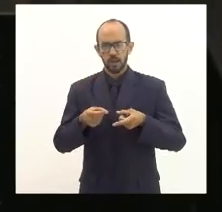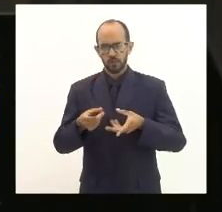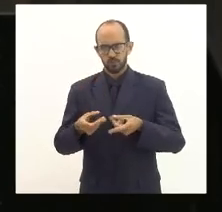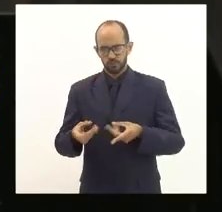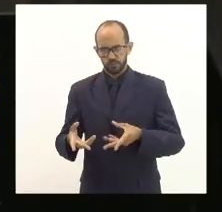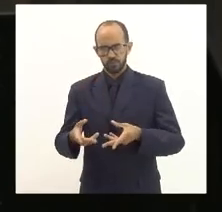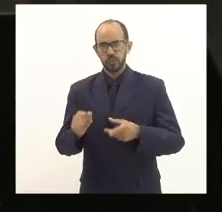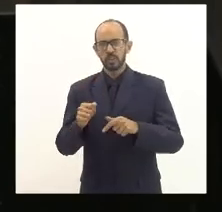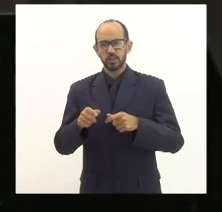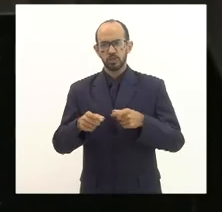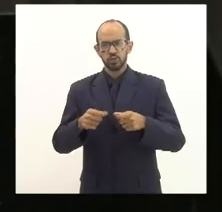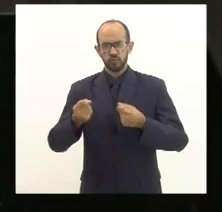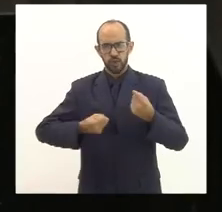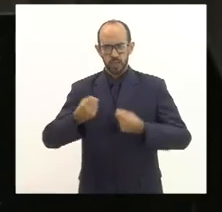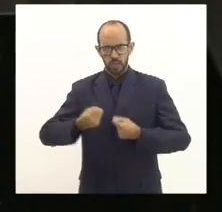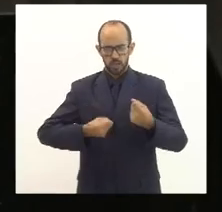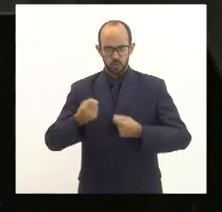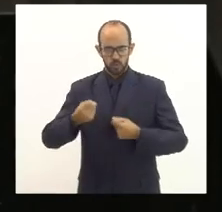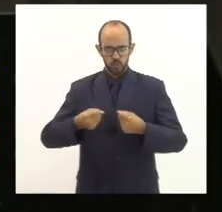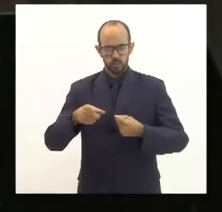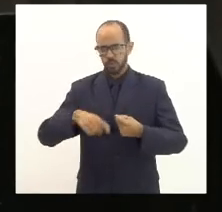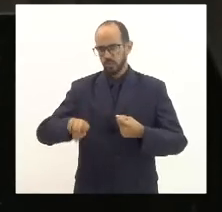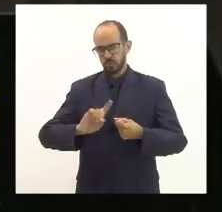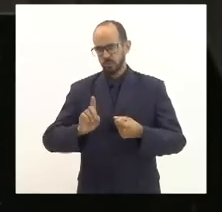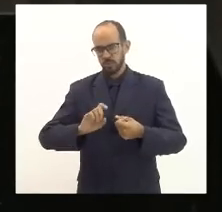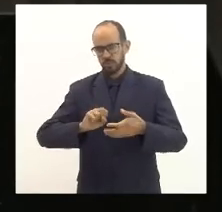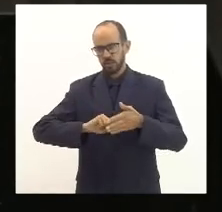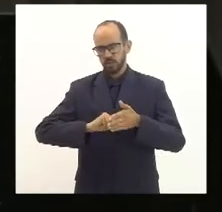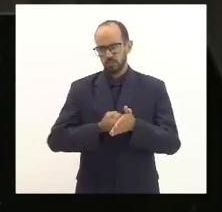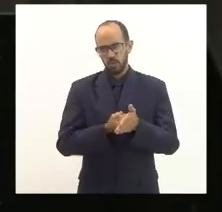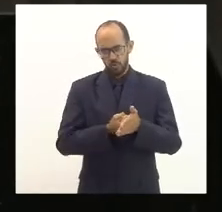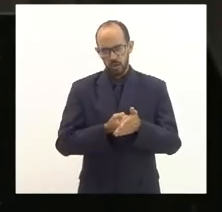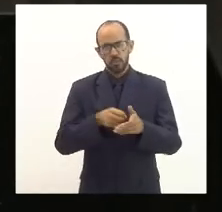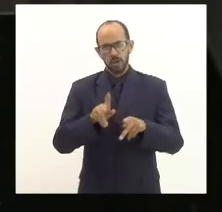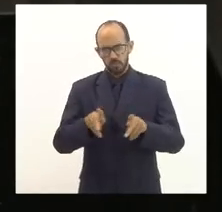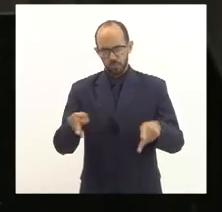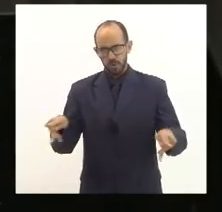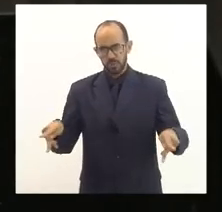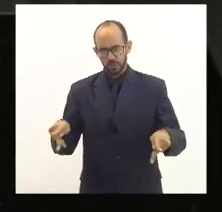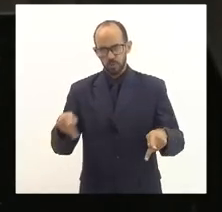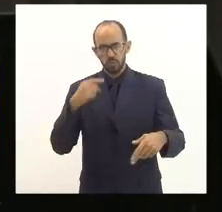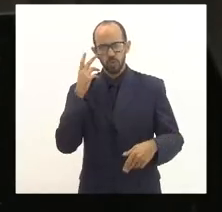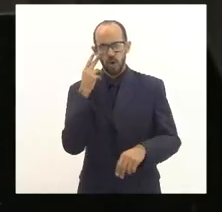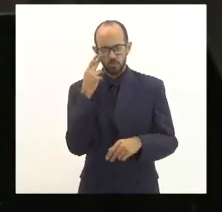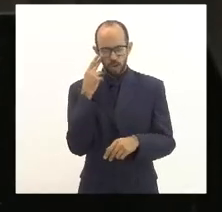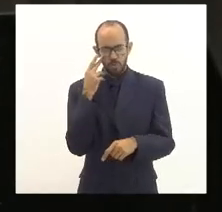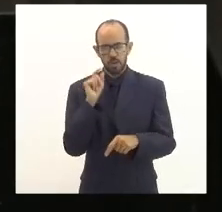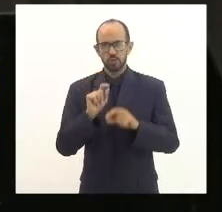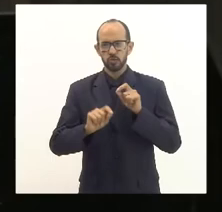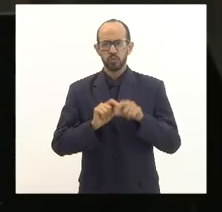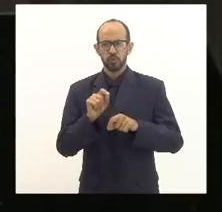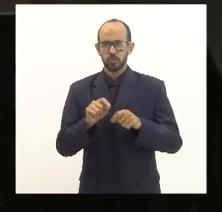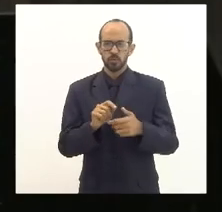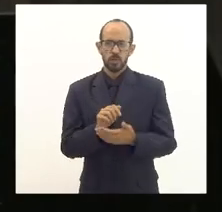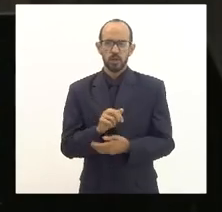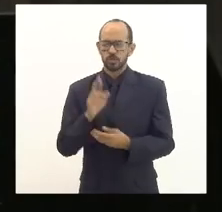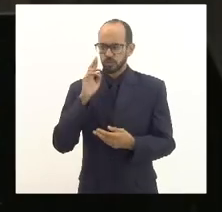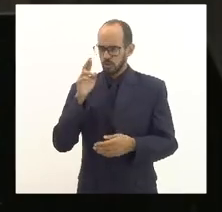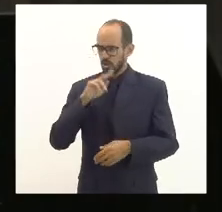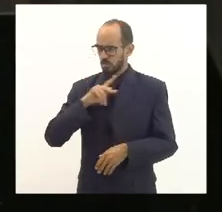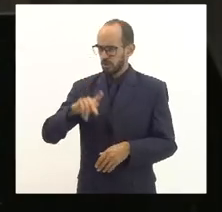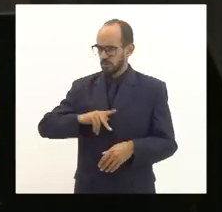da venda de veículos sem que haja esses entraves para a população normalmente usualmente senhora